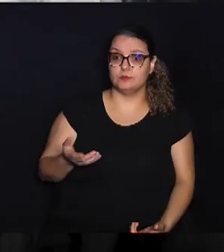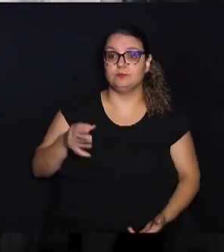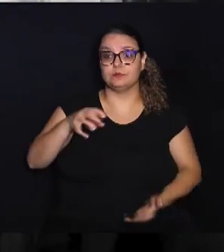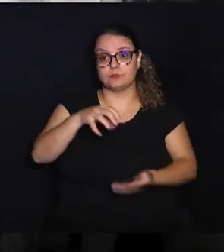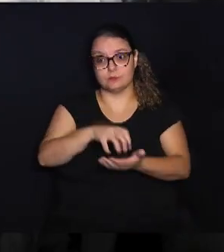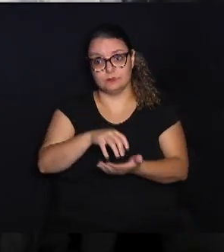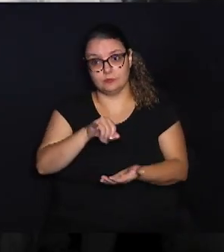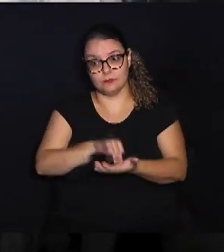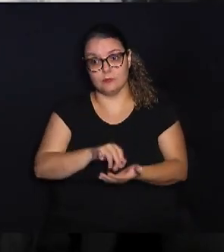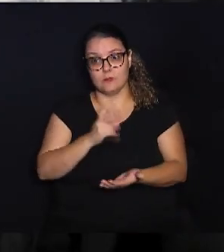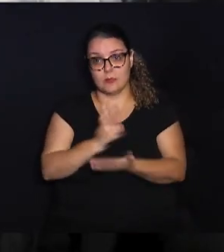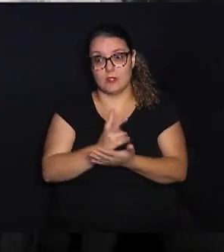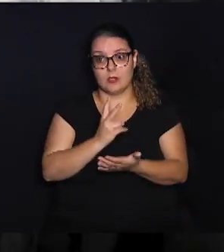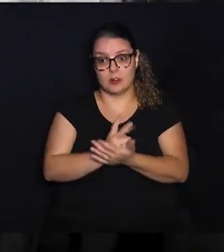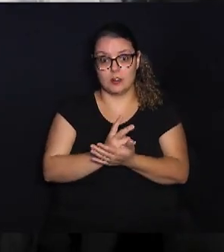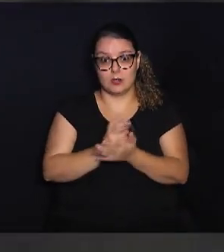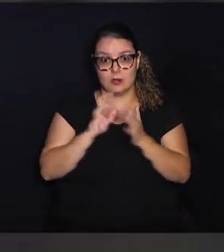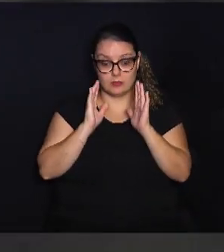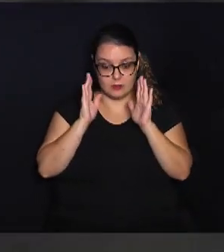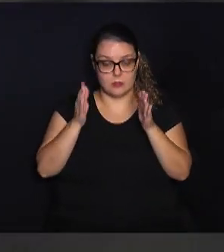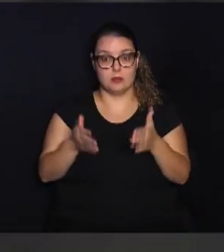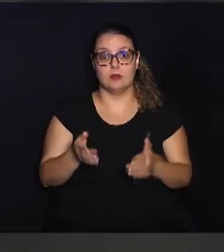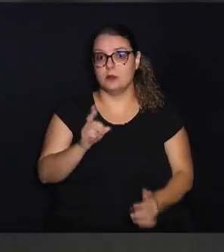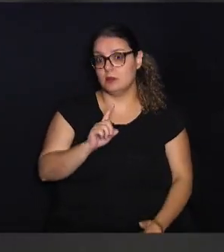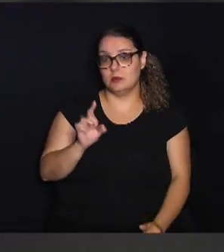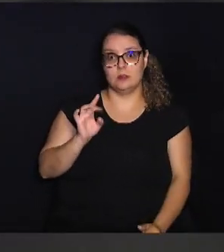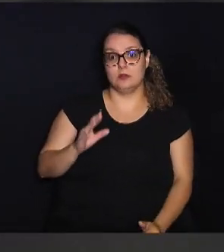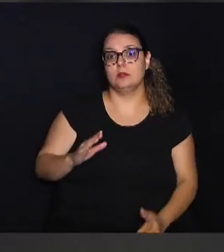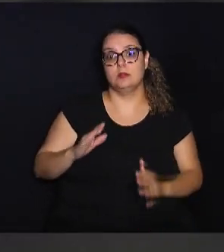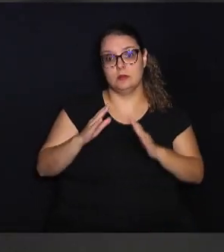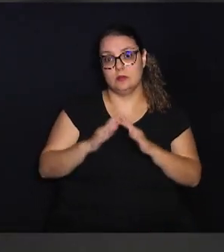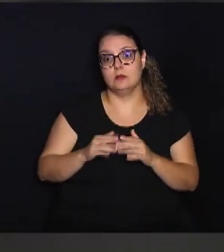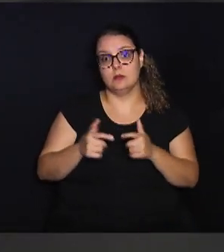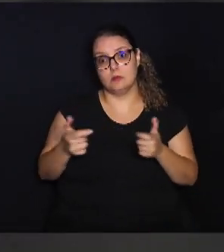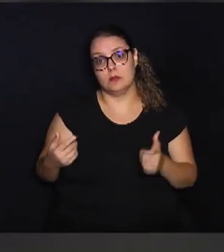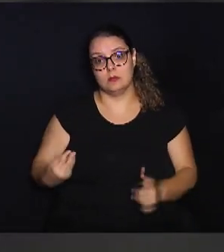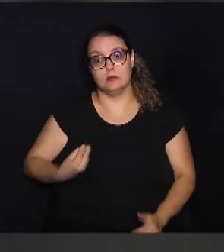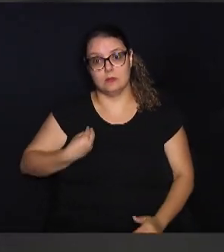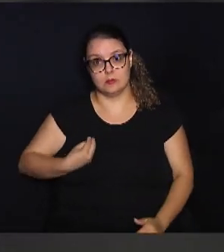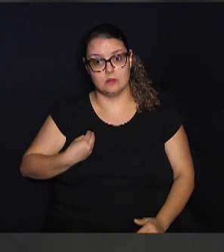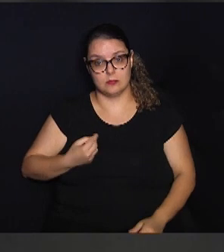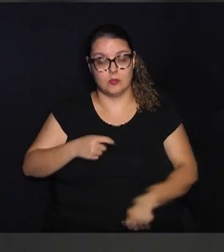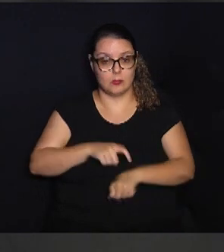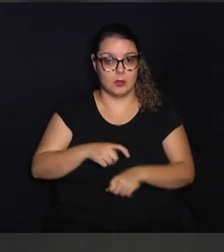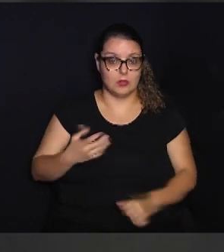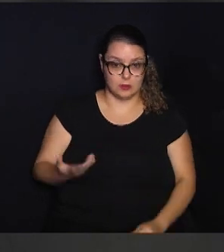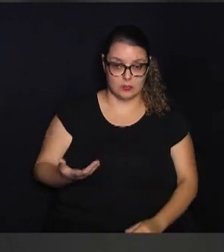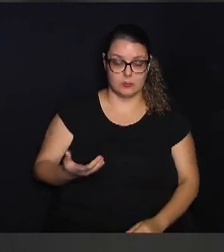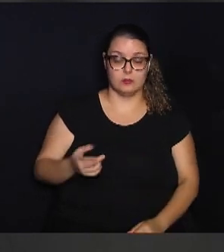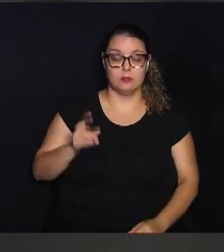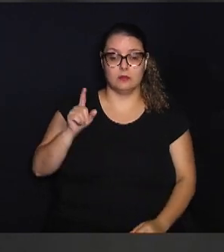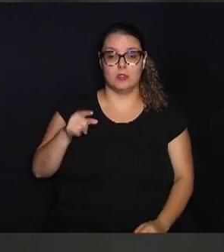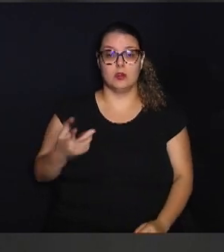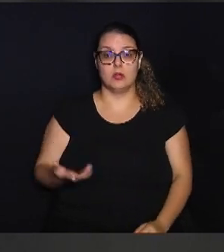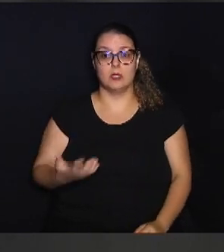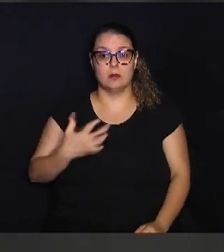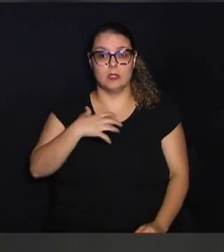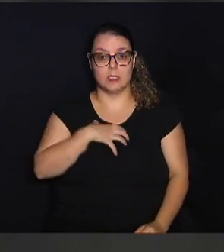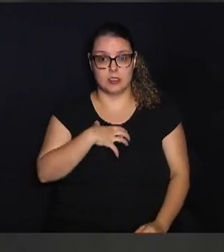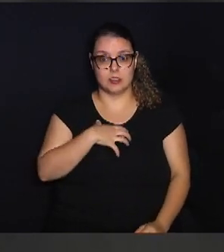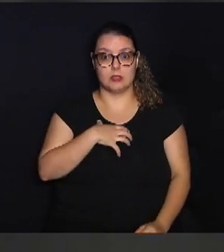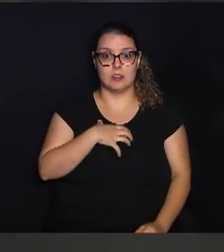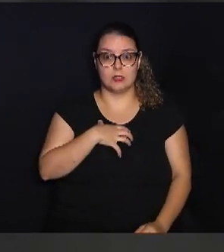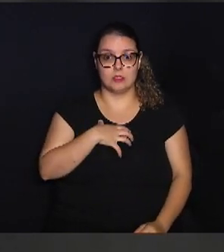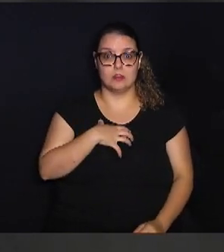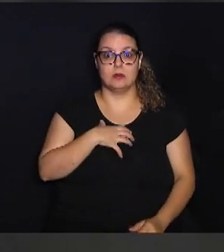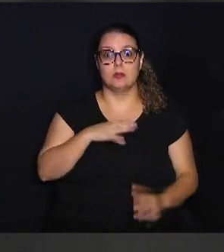cidade sempre foi a menina dos meus olhos, não só por morar lá a maior parte da minha vida, mas porque eu sinto como a casa dos nossos